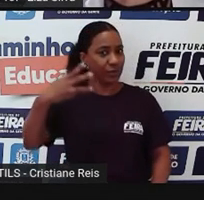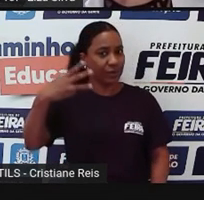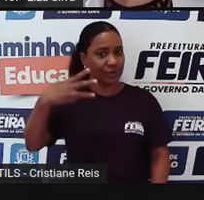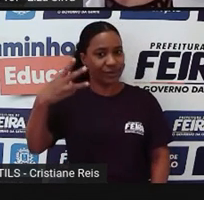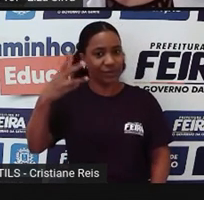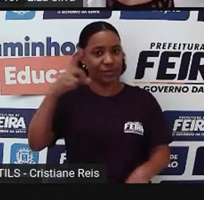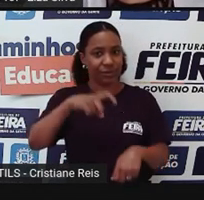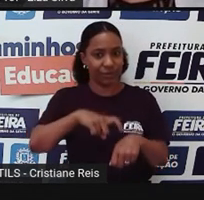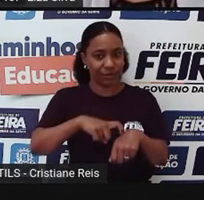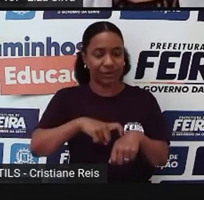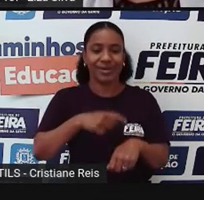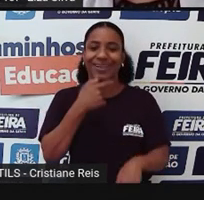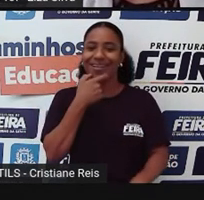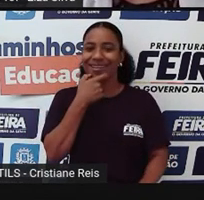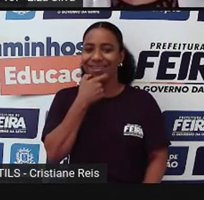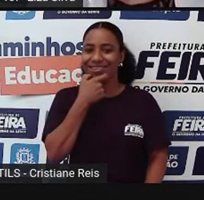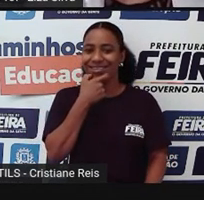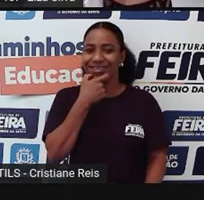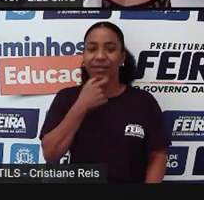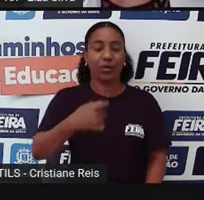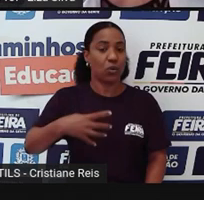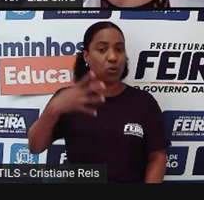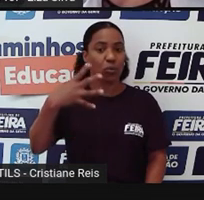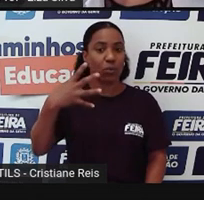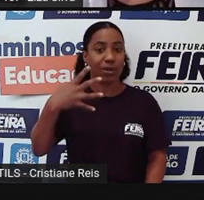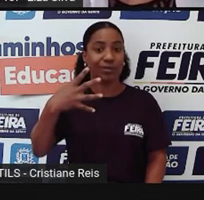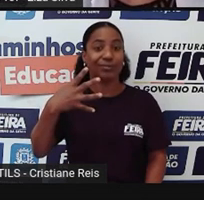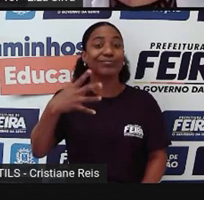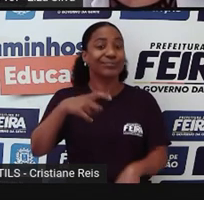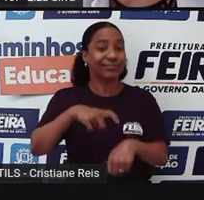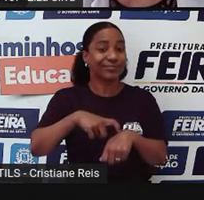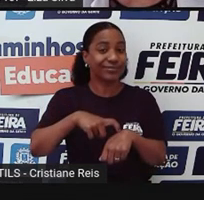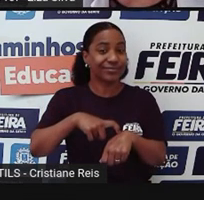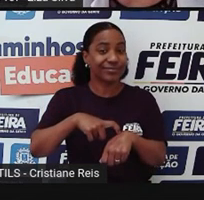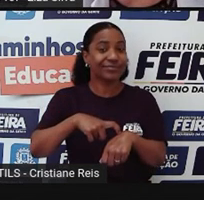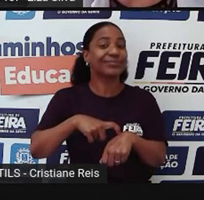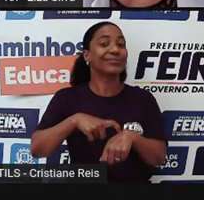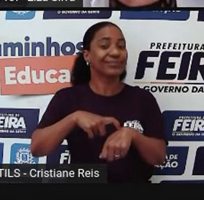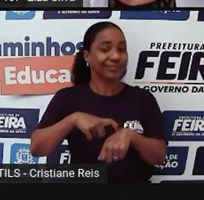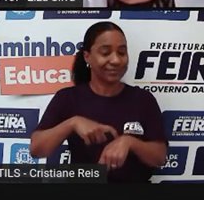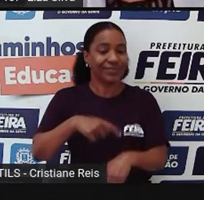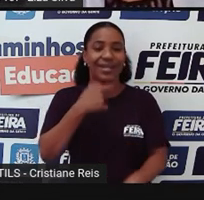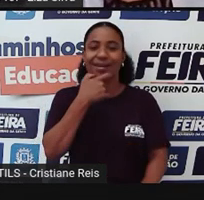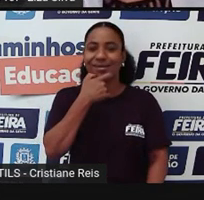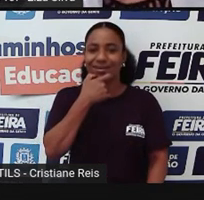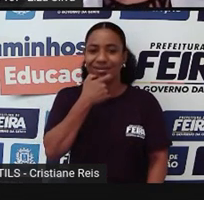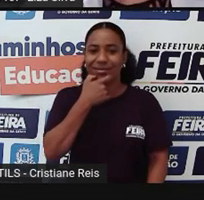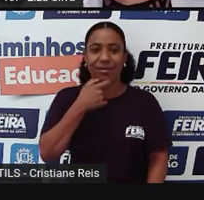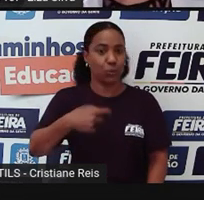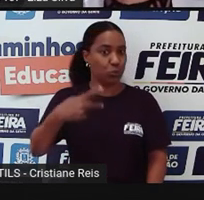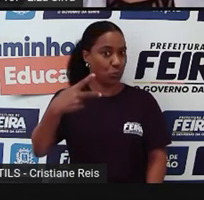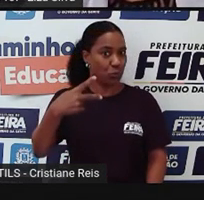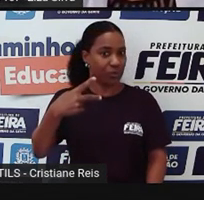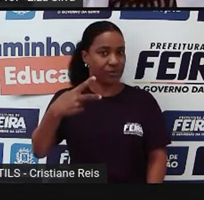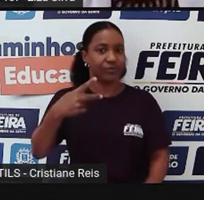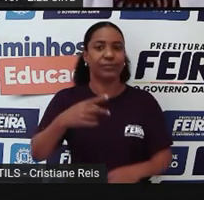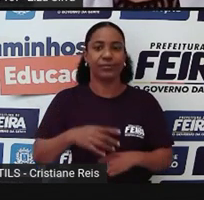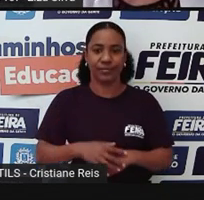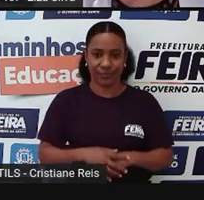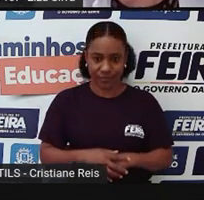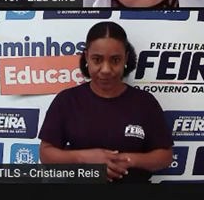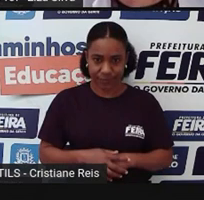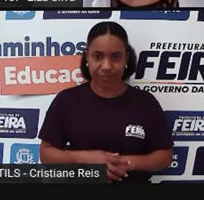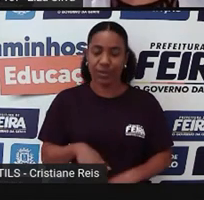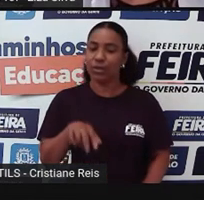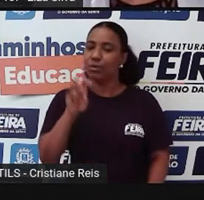em inglês quarto horário and duas aulas de inglês o quinto horário